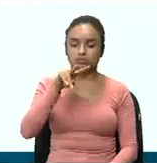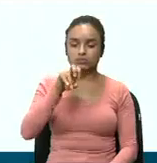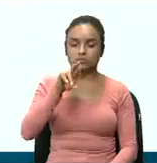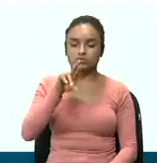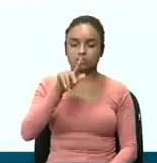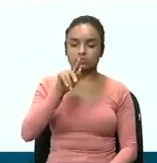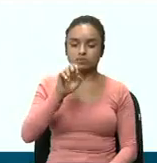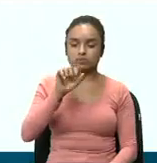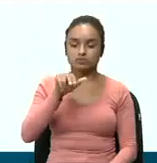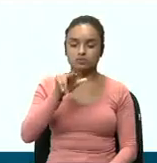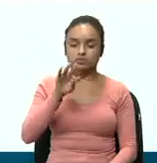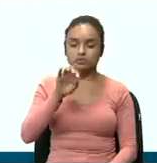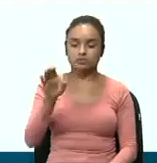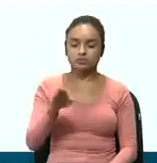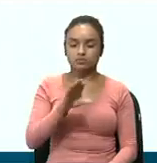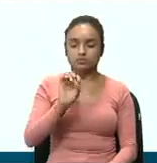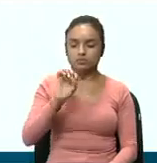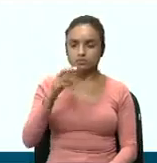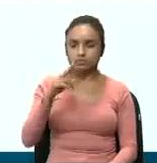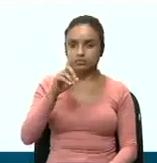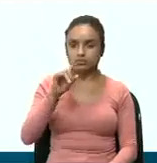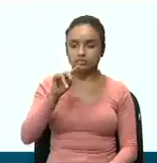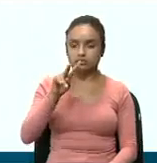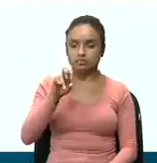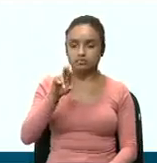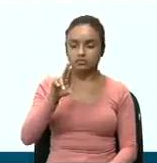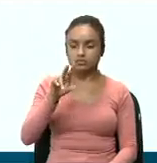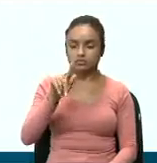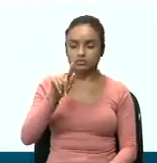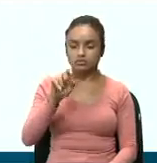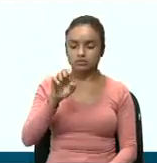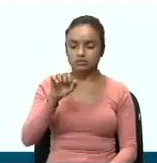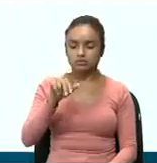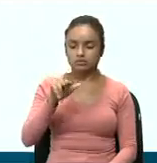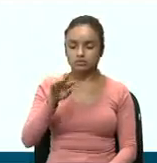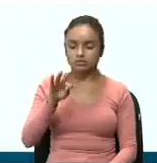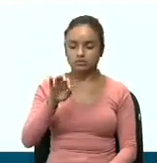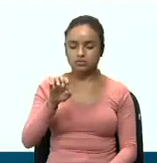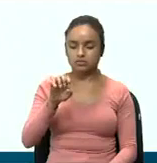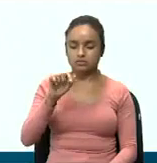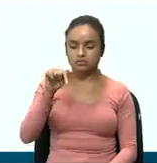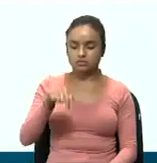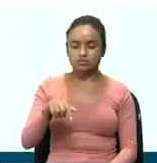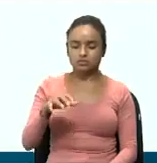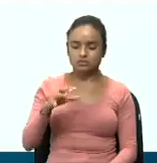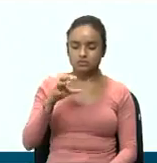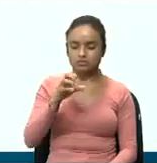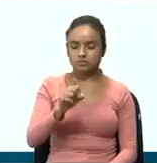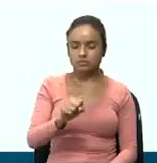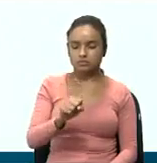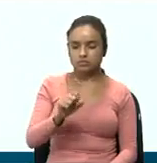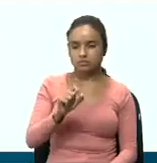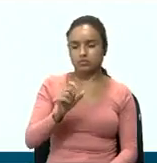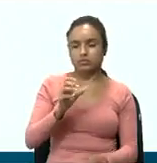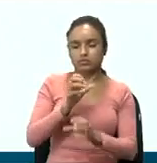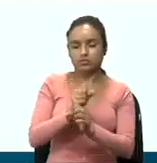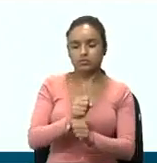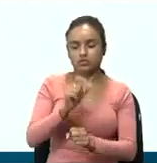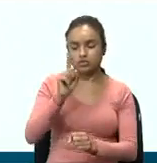for convergente, calcule a soma. Então, nós temos a série somatório de 1 ao infinito, de 1